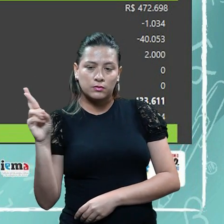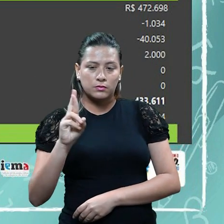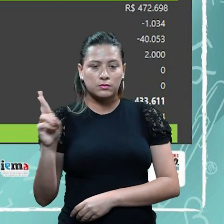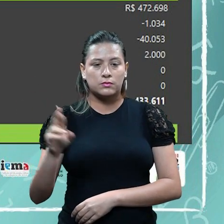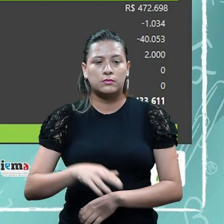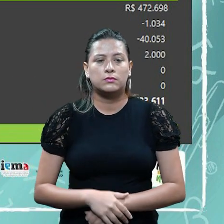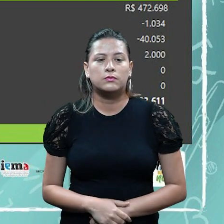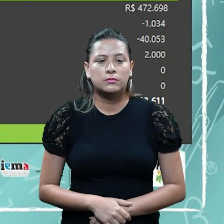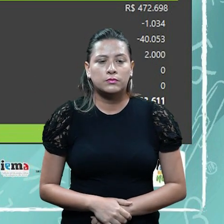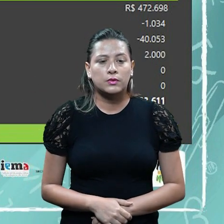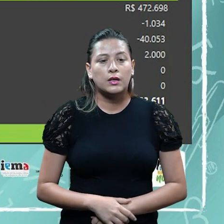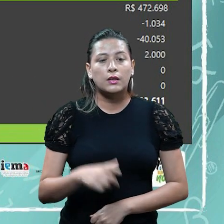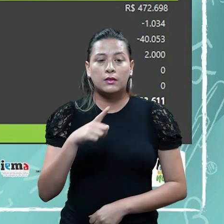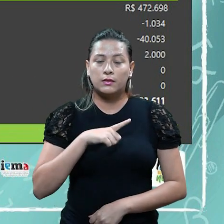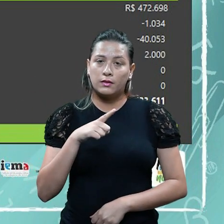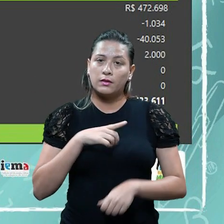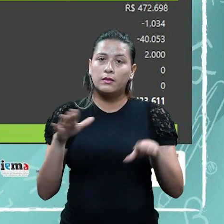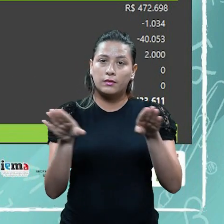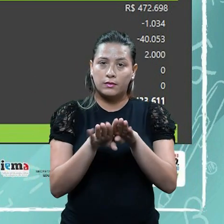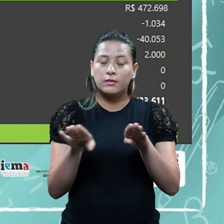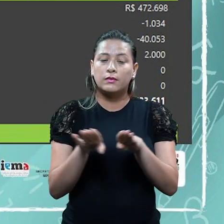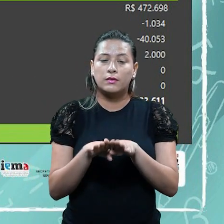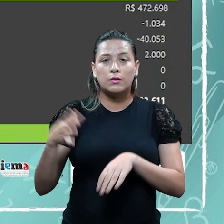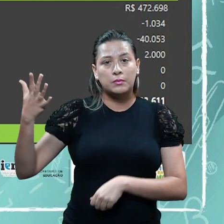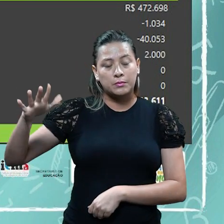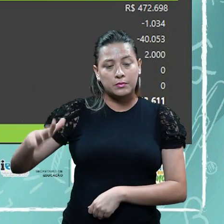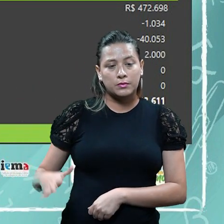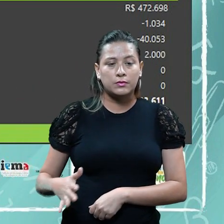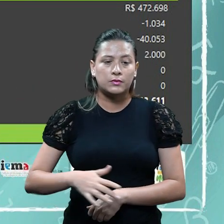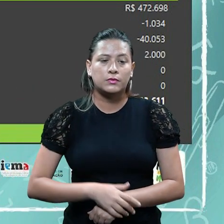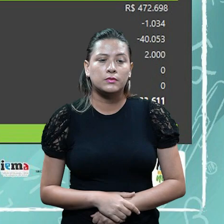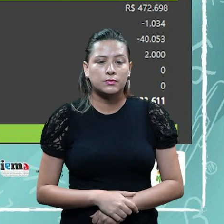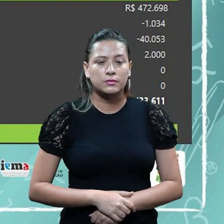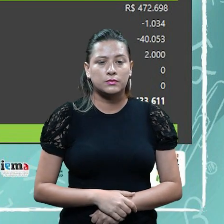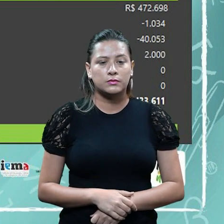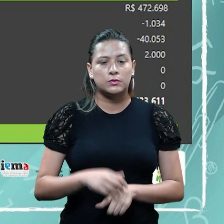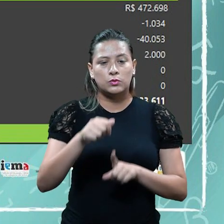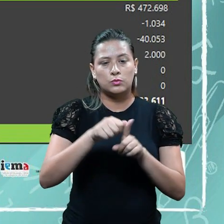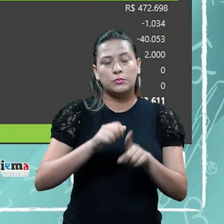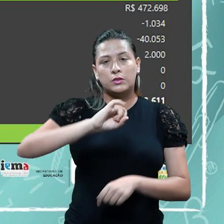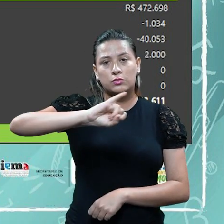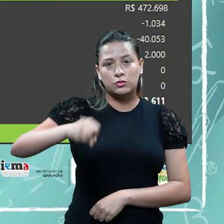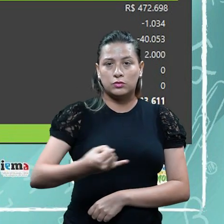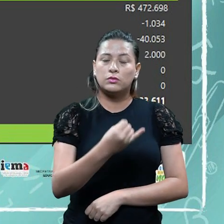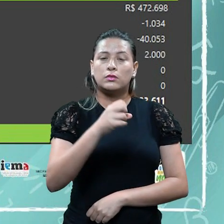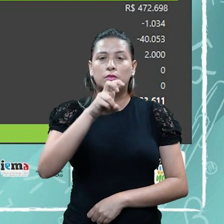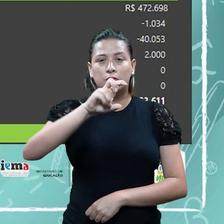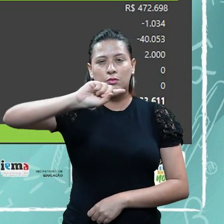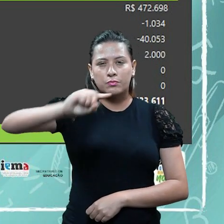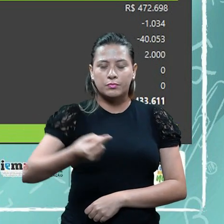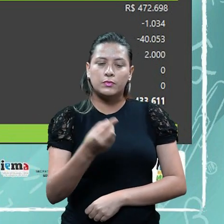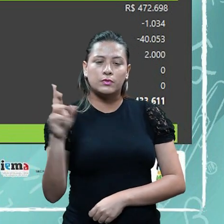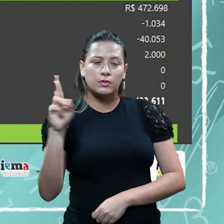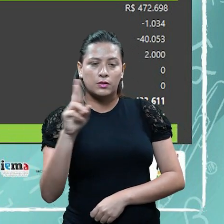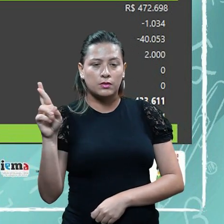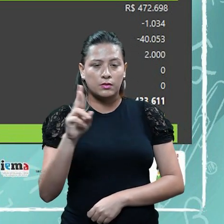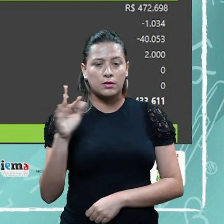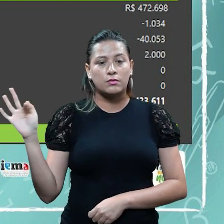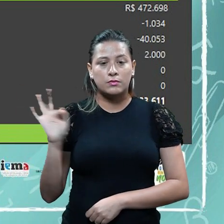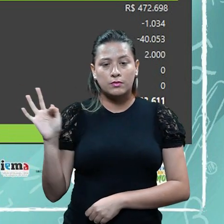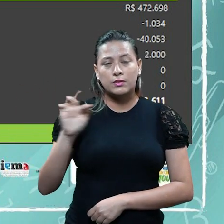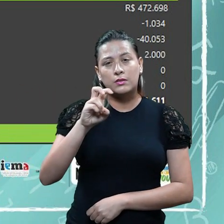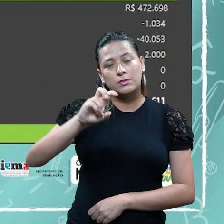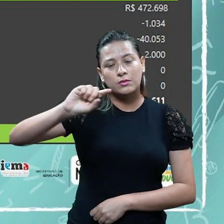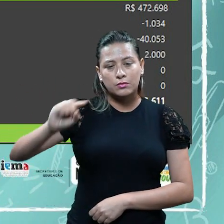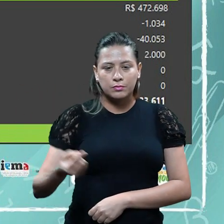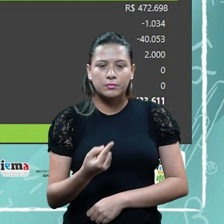certo? A cooperativa vendeu, mas deu desconto. No acumulado de janeiro foi 5 mil de desconto, fevereiro também 5